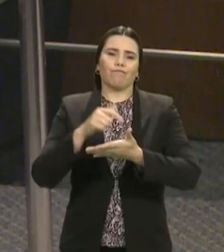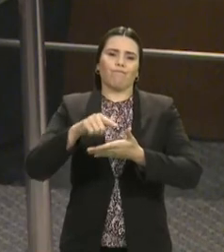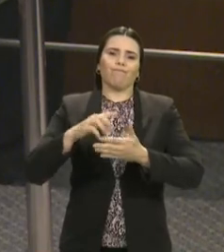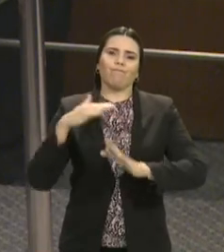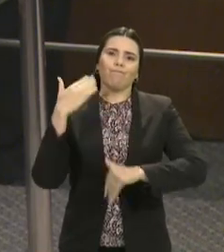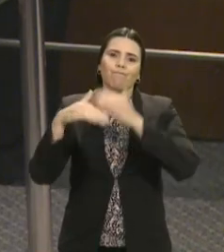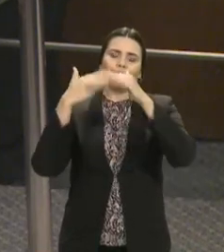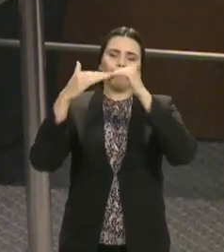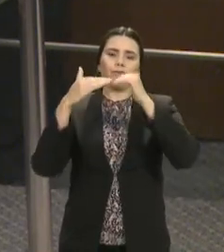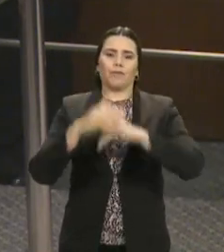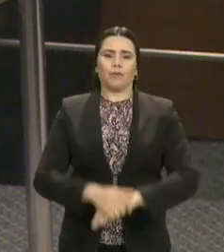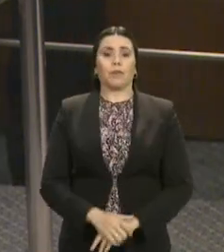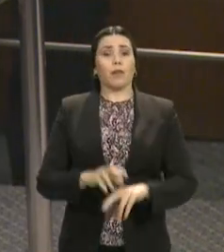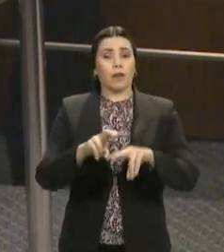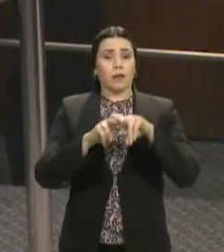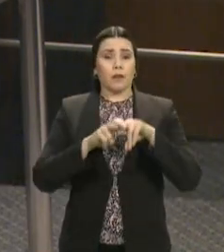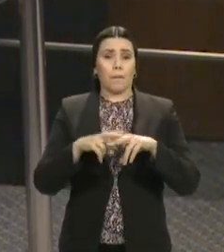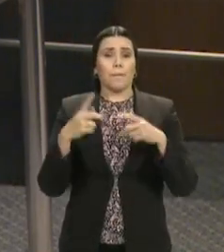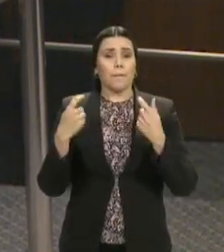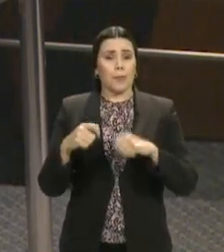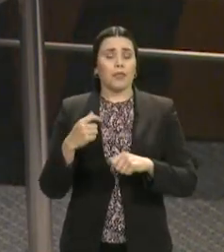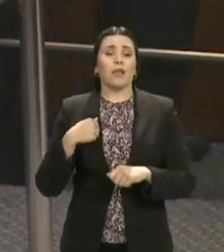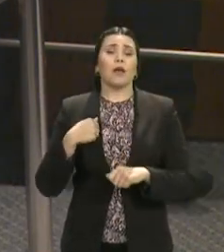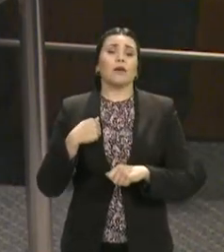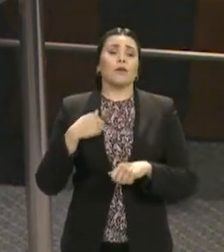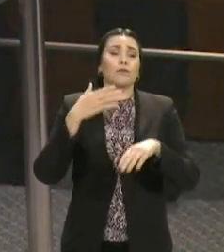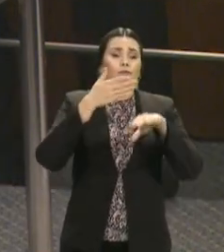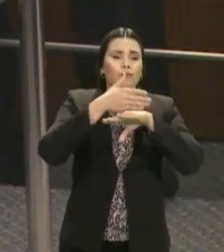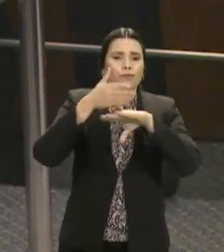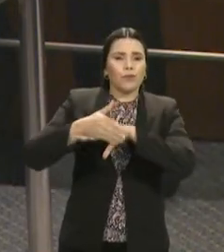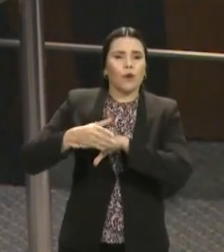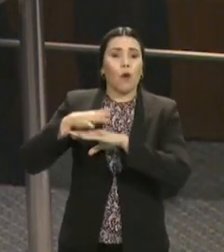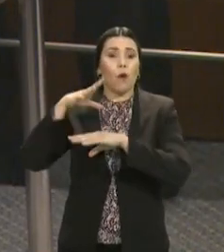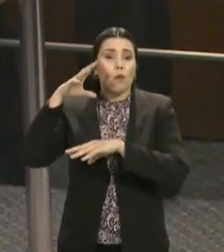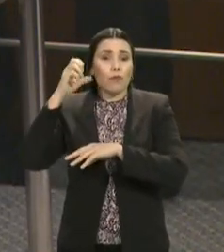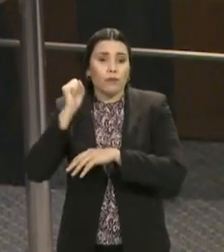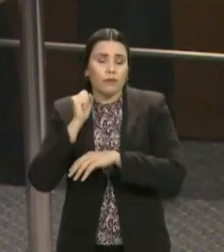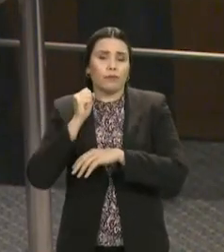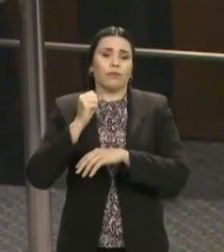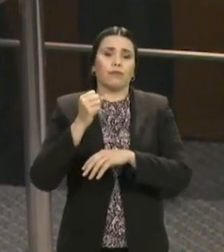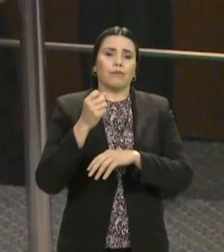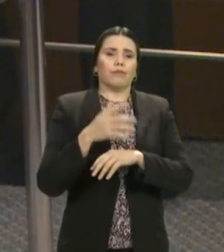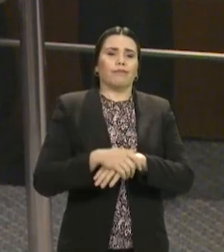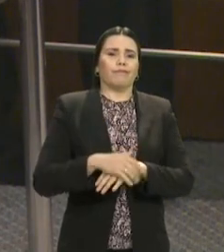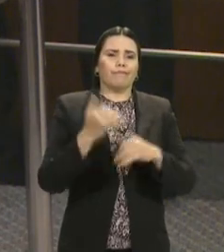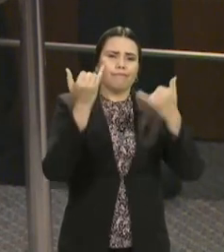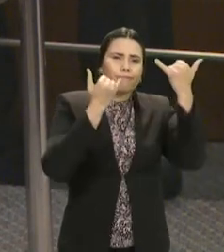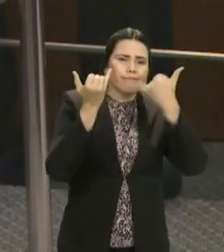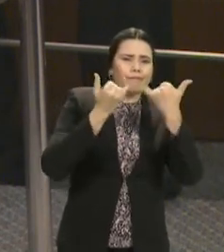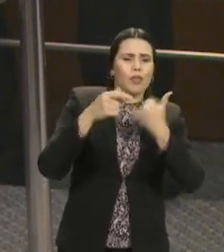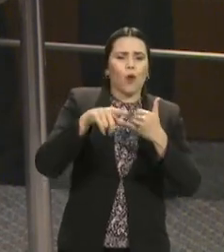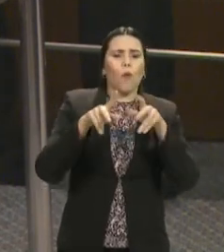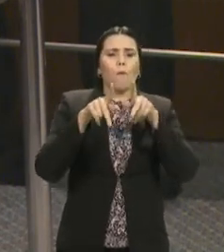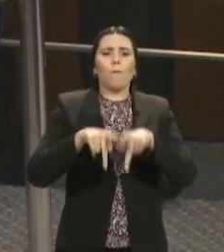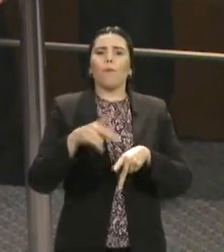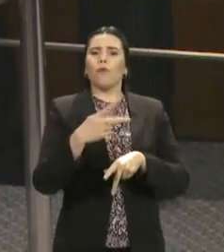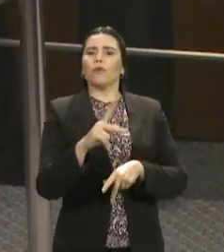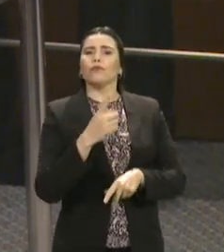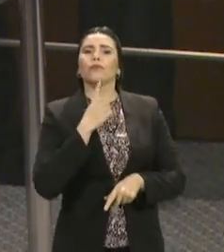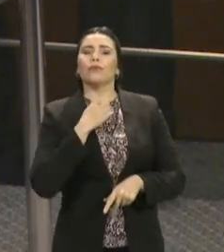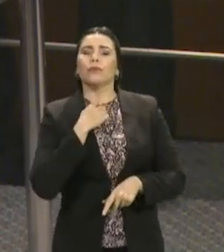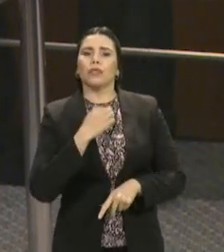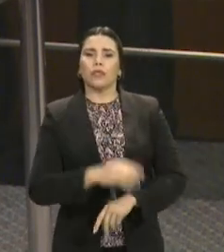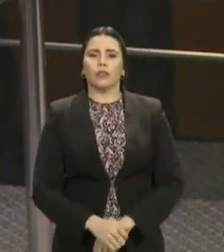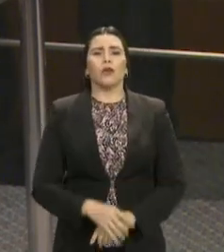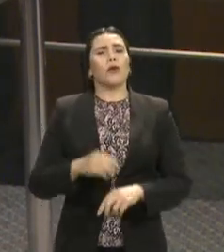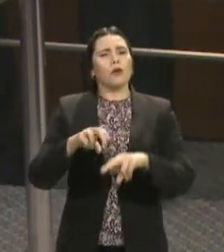sim, que a gente ouça a população. Por isso, o nosso governo foi um governo que fez um orçamento participativo, ouvindo todas